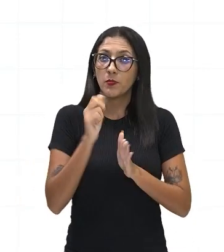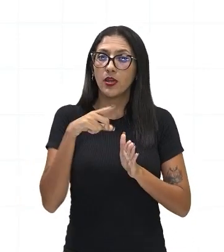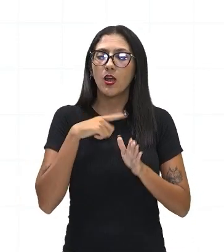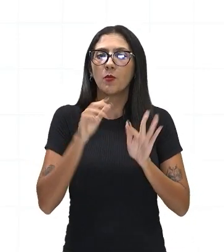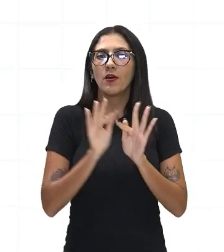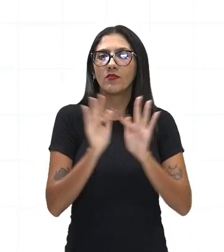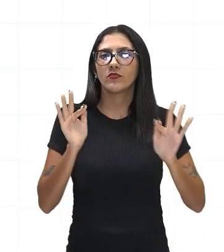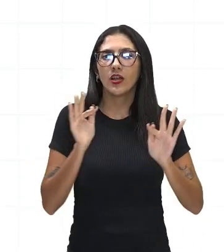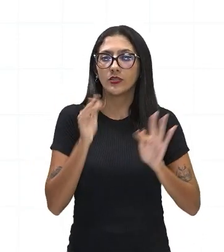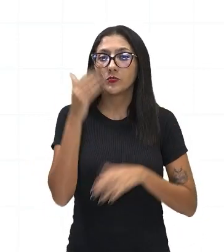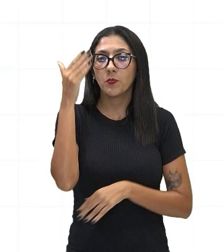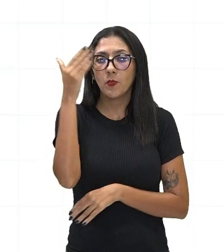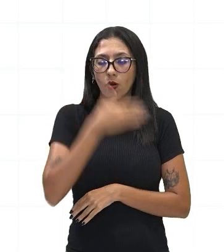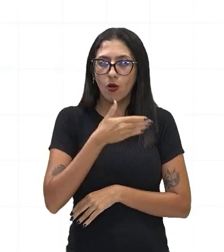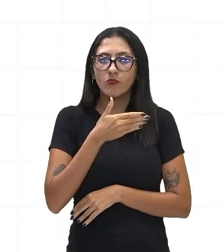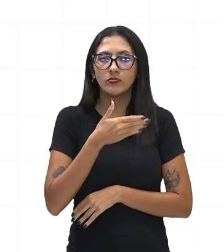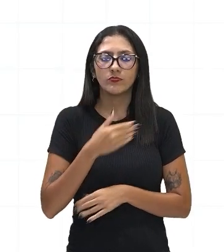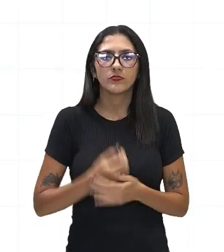fato. A cidadania